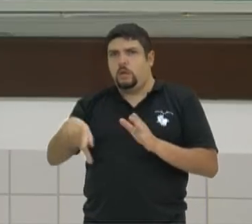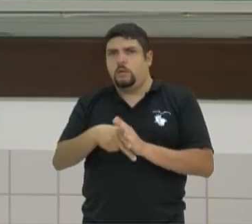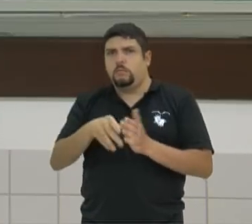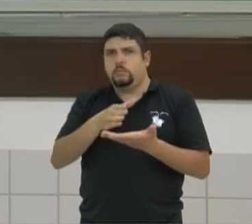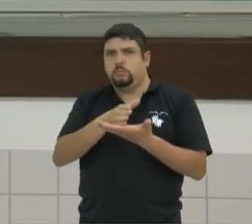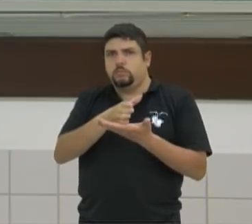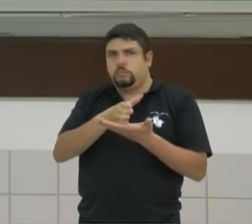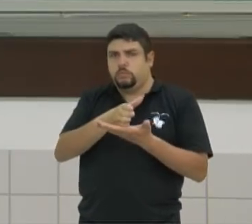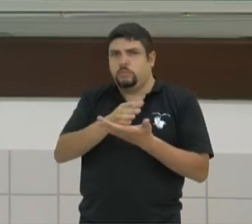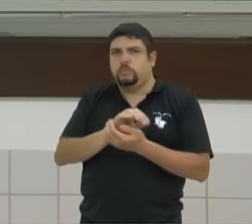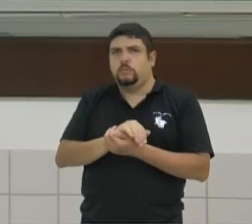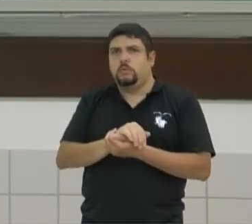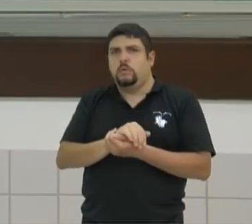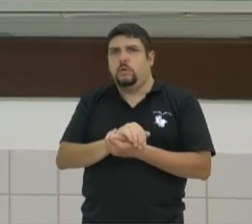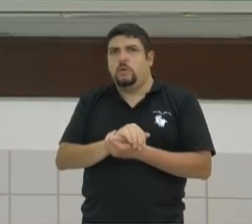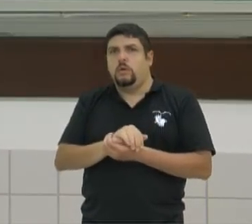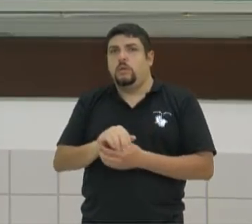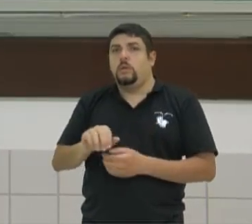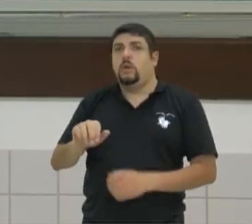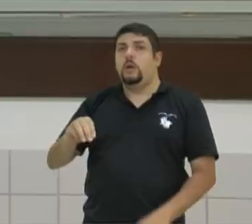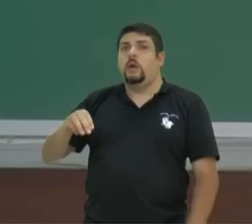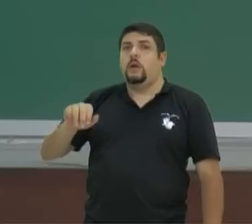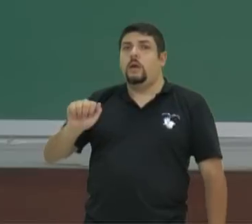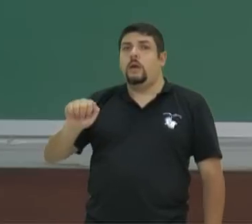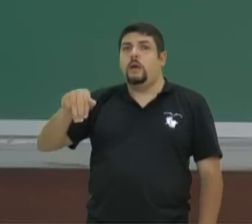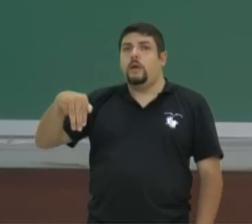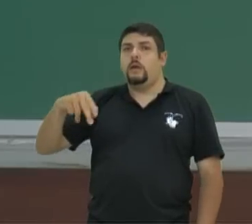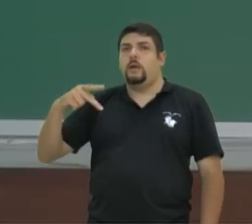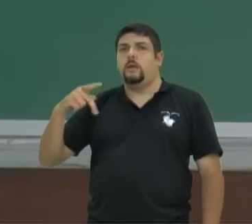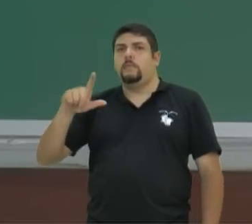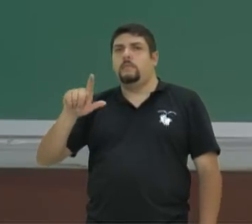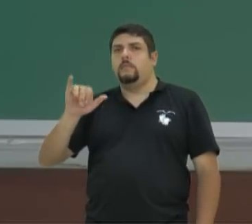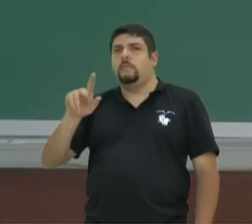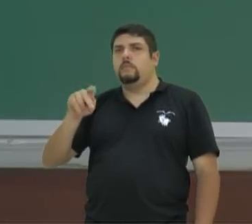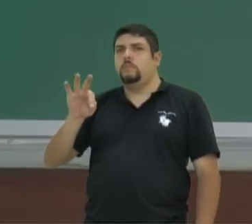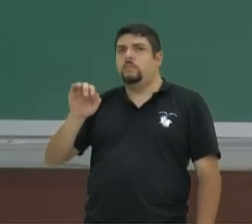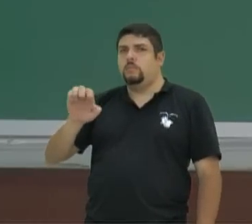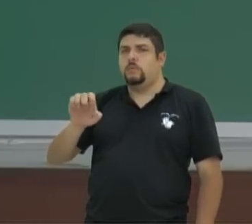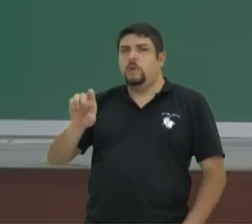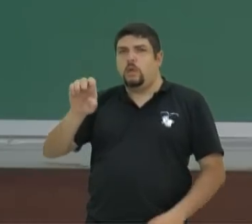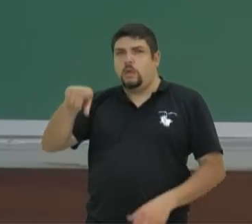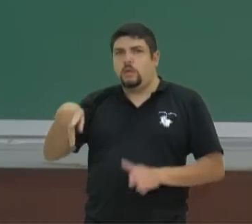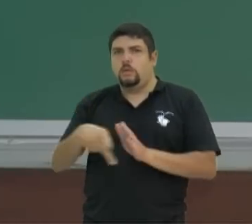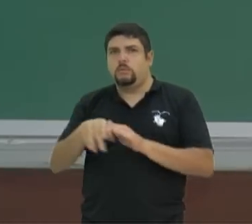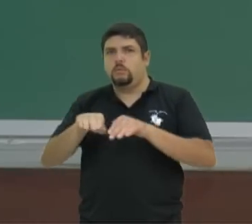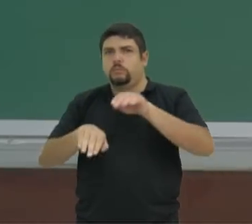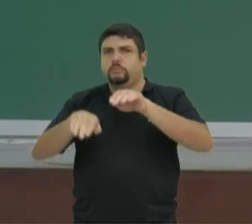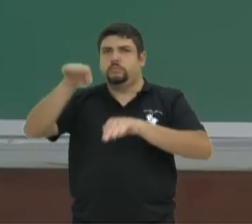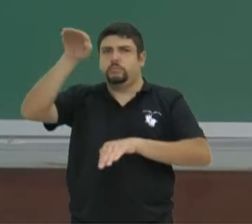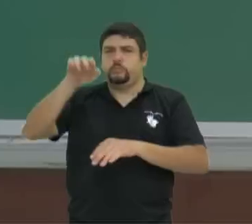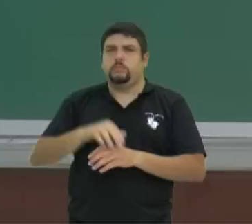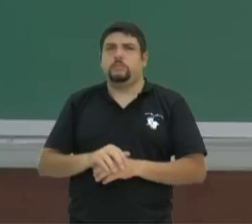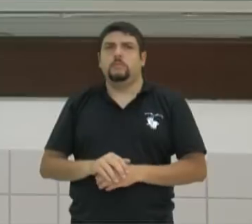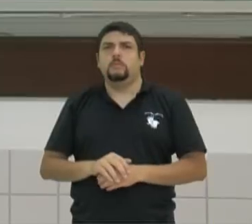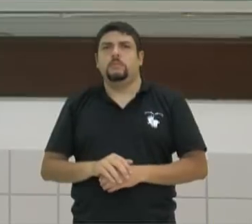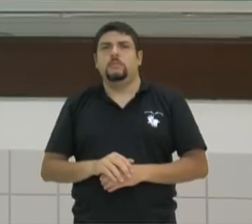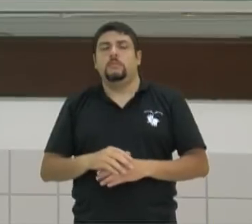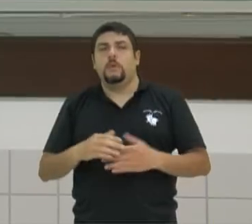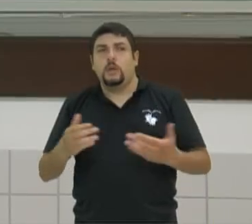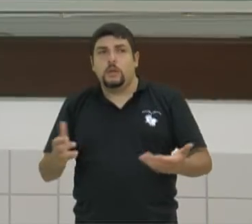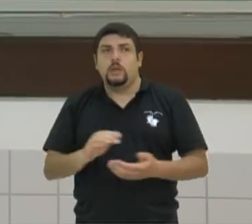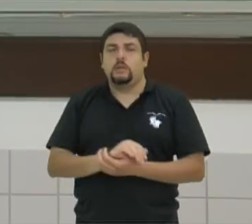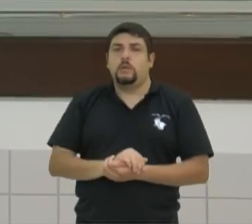alternativa, você descarta ela. Então, olha só. Amplitude na A, amplitude na B, amplitude na C. Então, as 3 alternativas